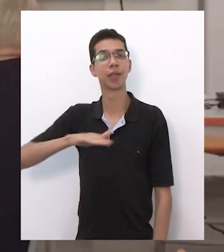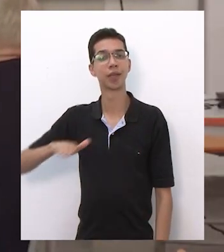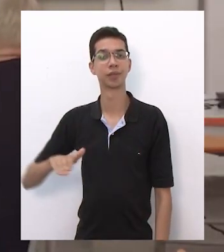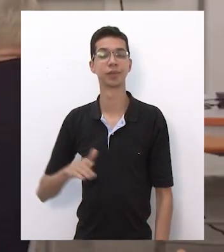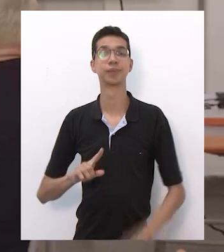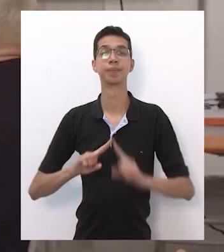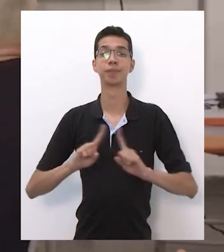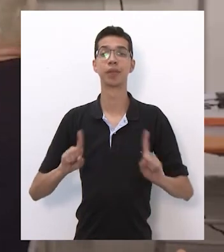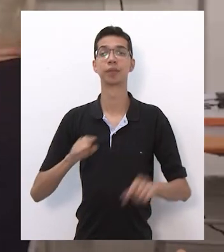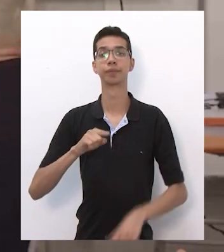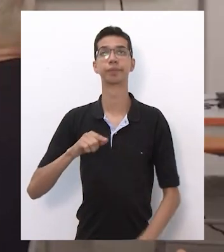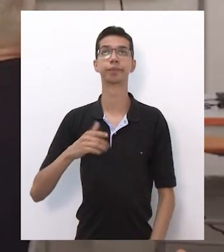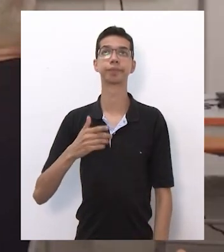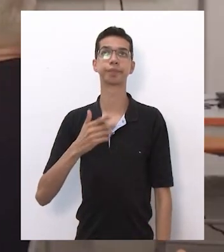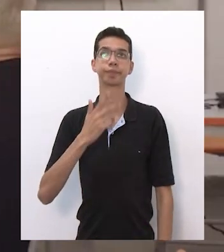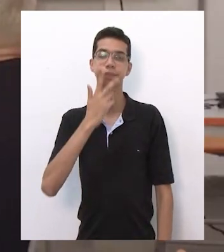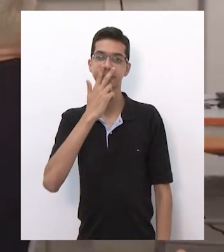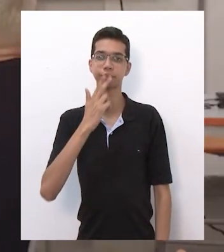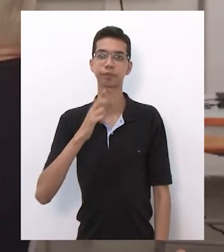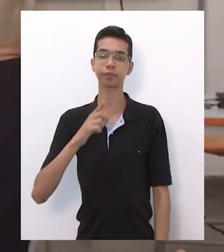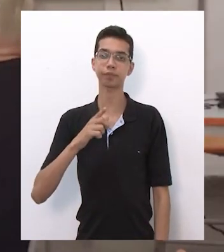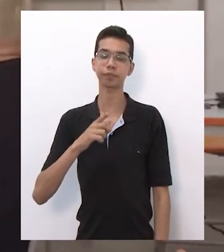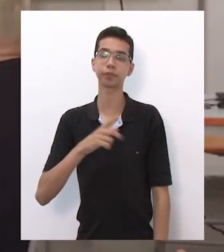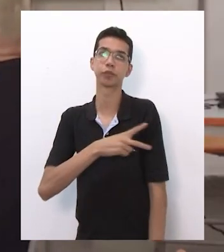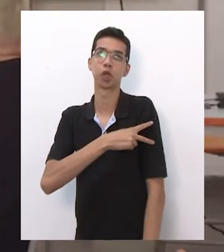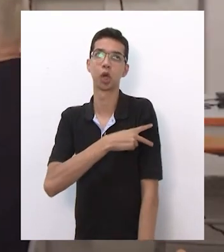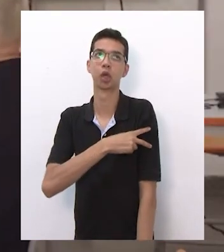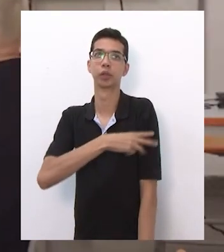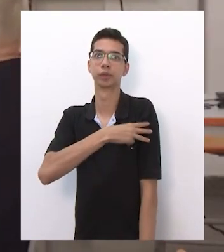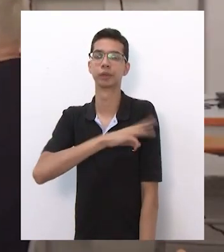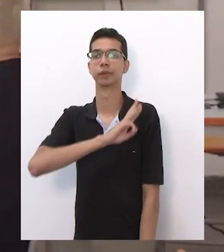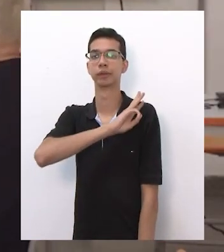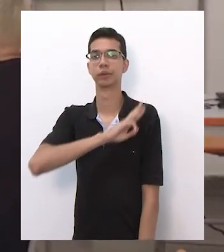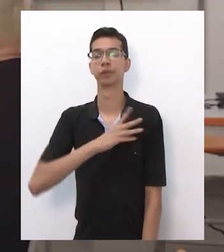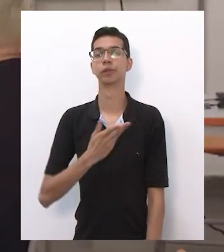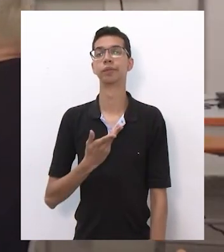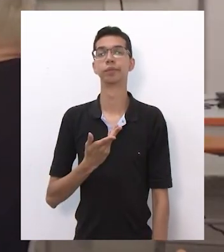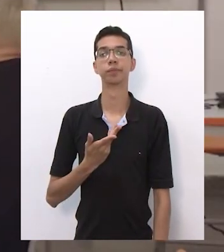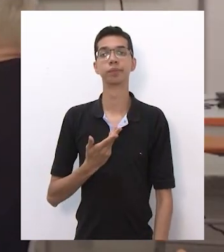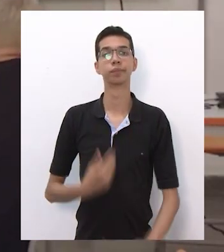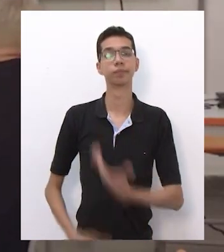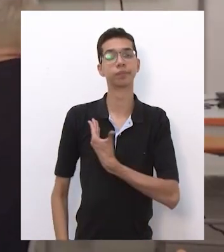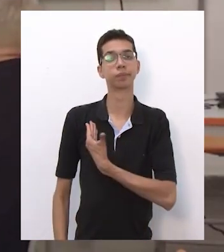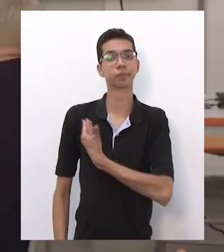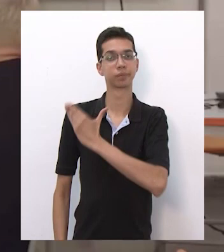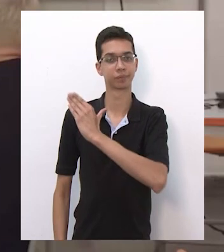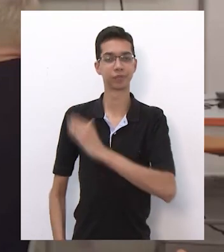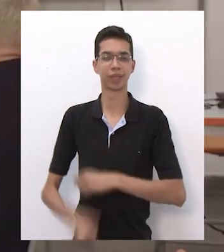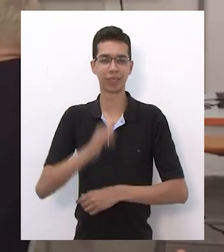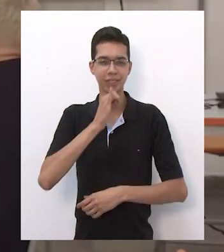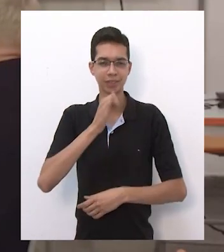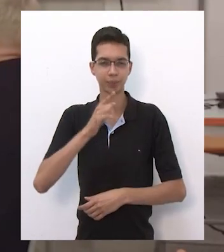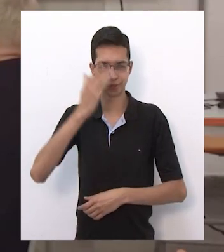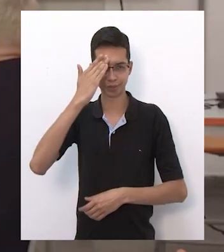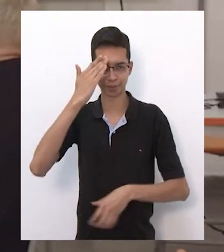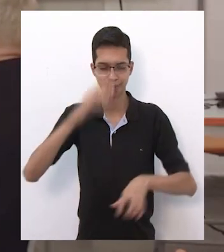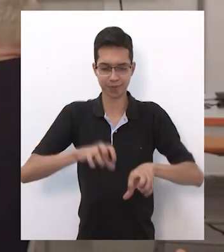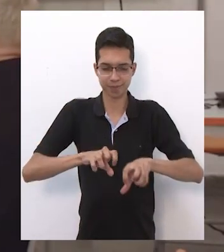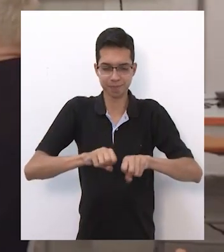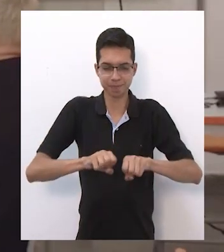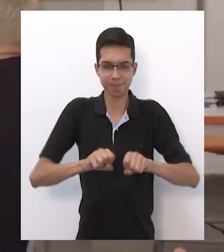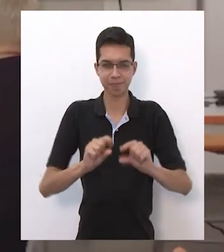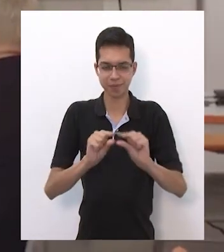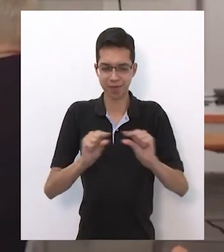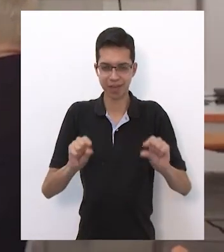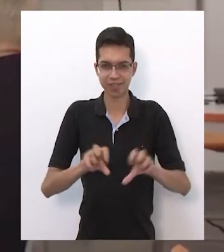abandonando quando ele vai passando para o Fundo 2, quando vai chegando no ensino médio, que é o trabalho com modelagem de massinhas. Né? Existem